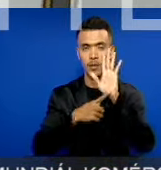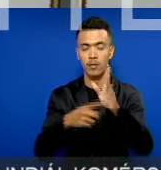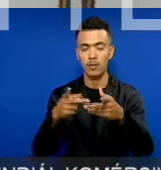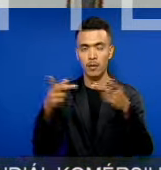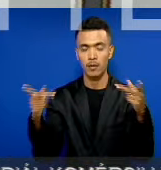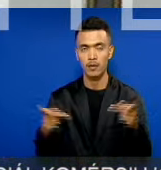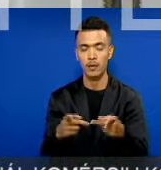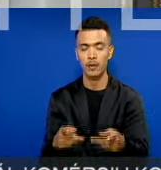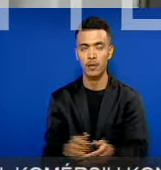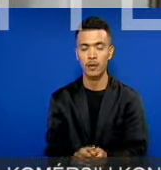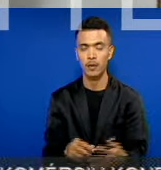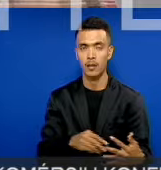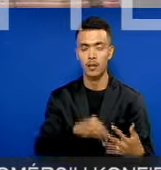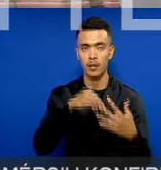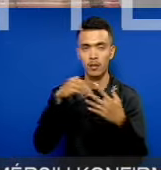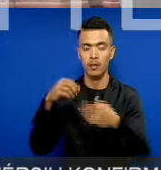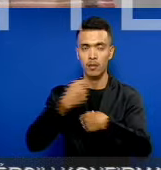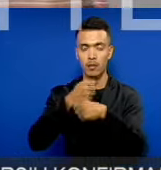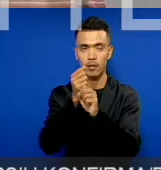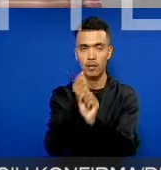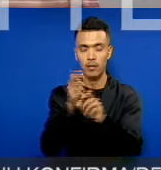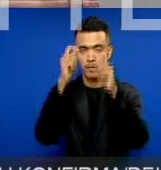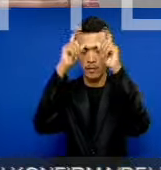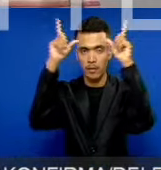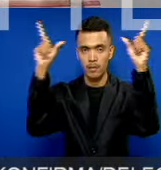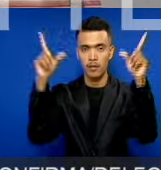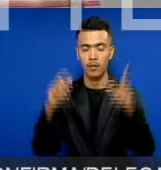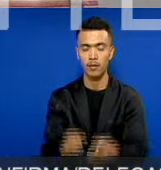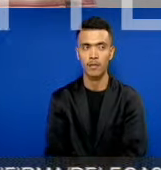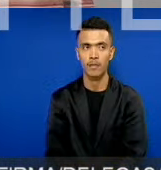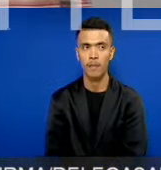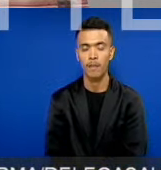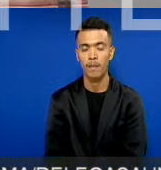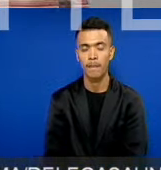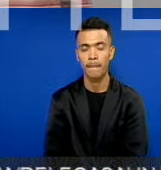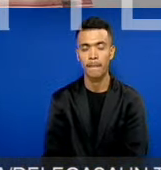fat em exposição liu café Timor. Rússia Abu Dhabi, Dulce Tilman, hato o reportagem.